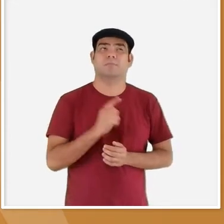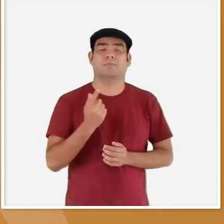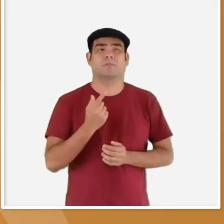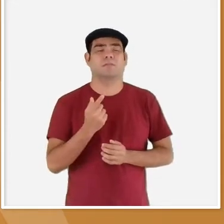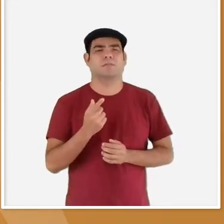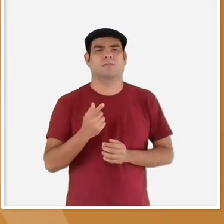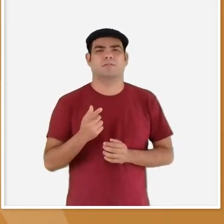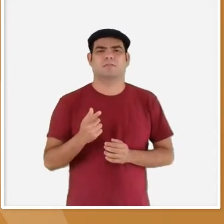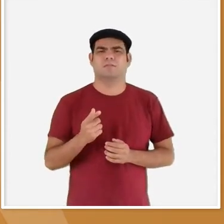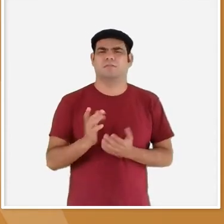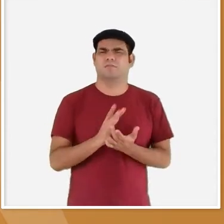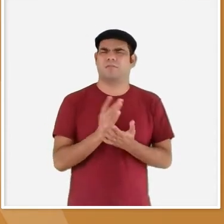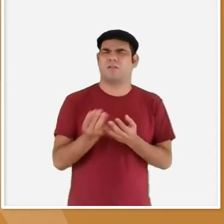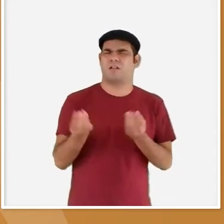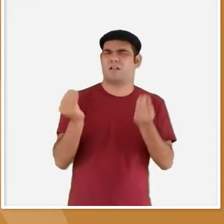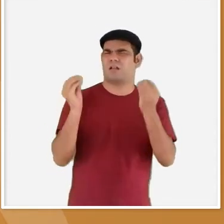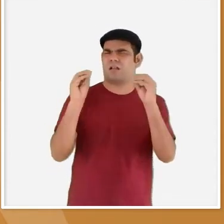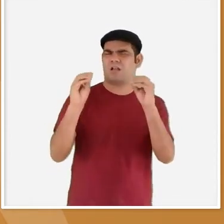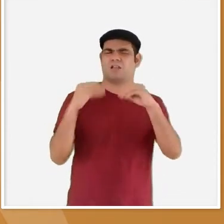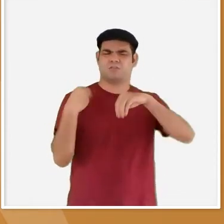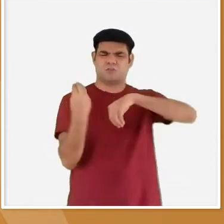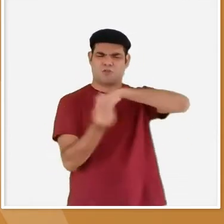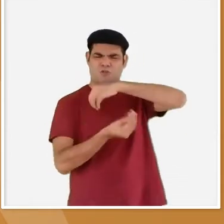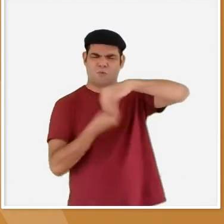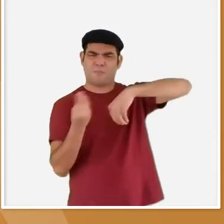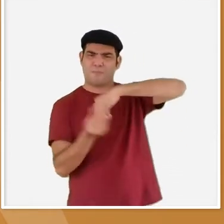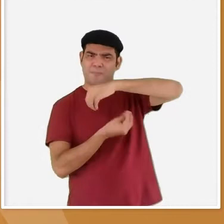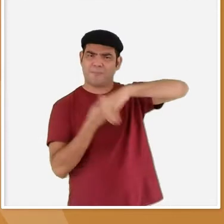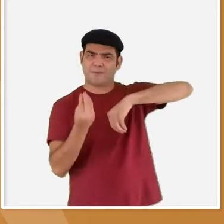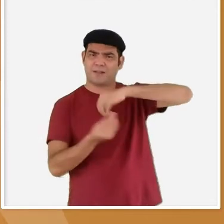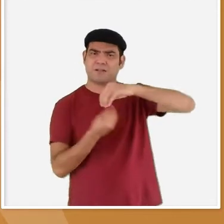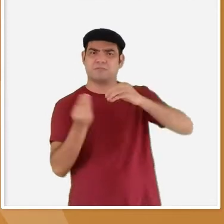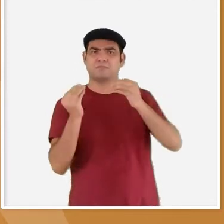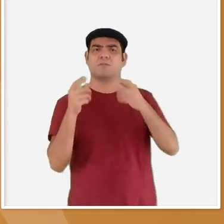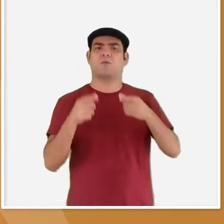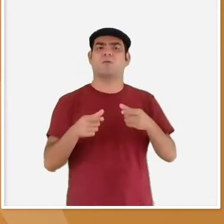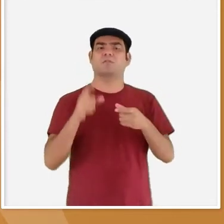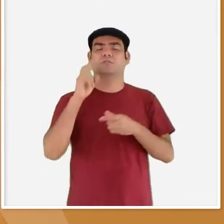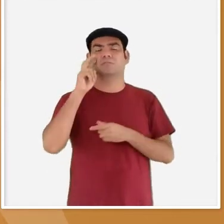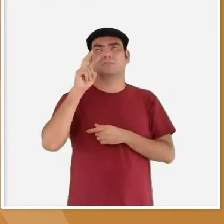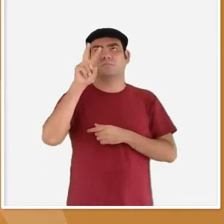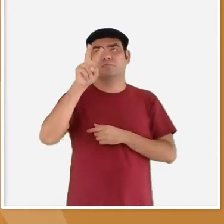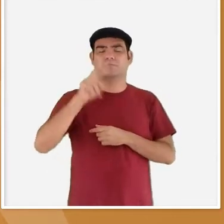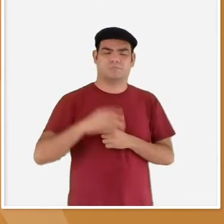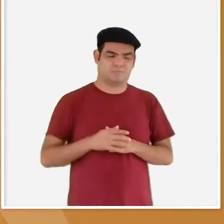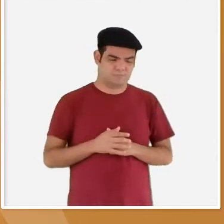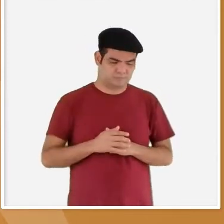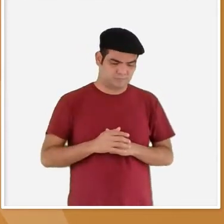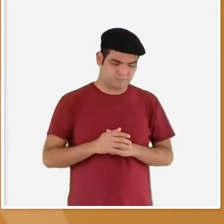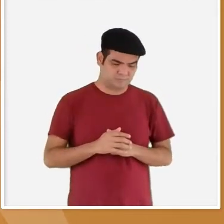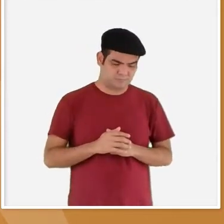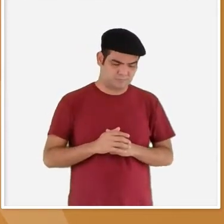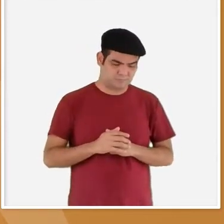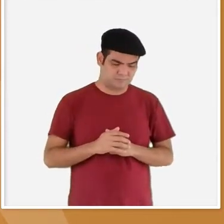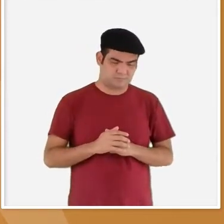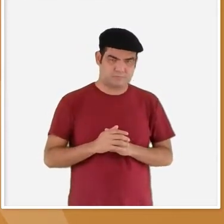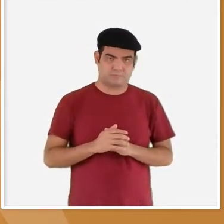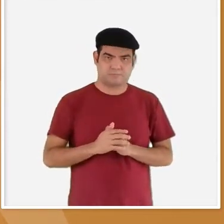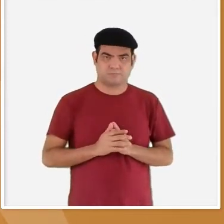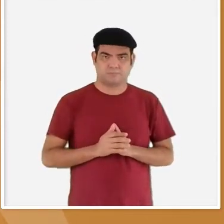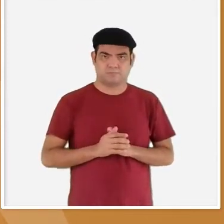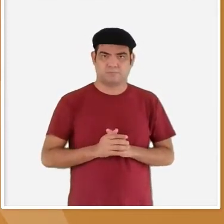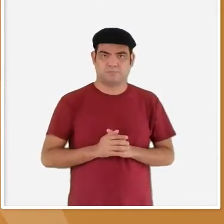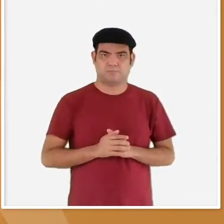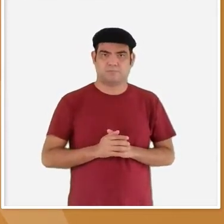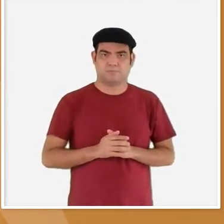clima tropical no mapa, tá? Então, nós temos aqui o